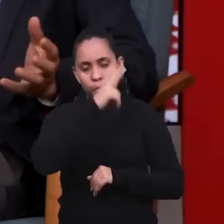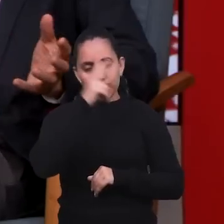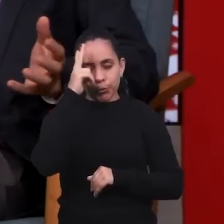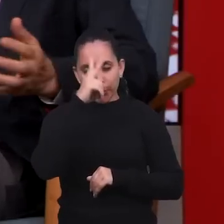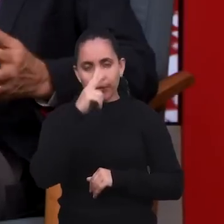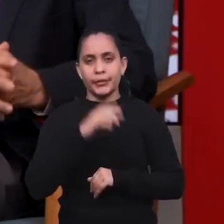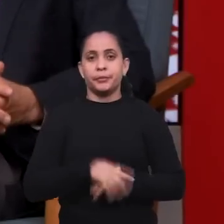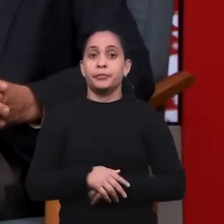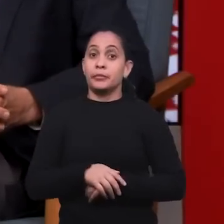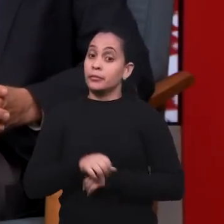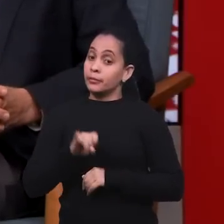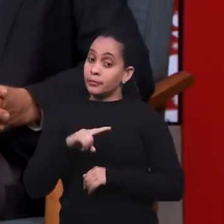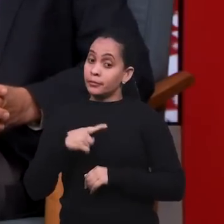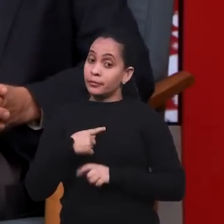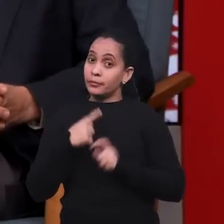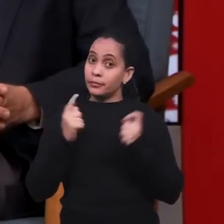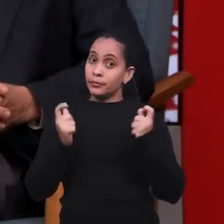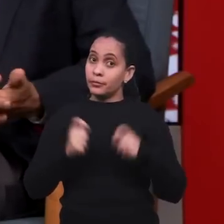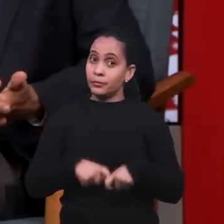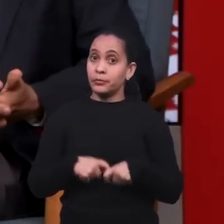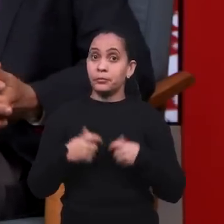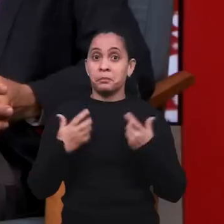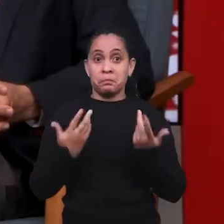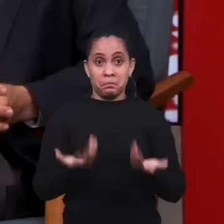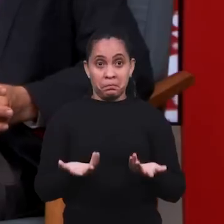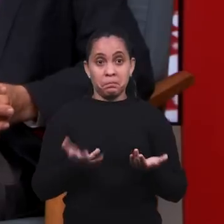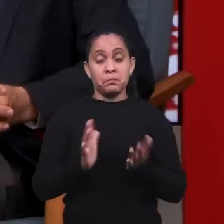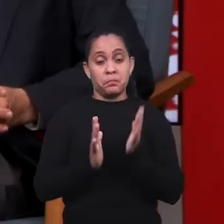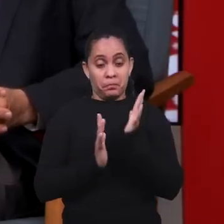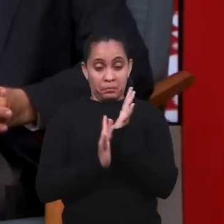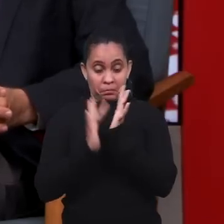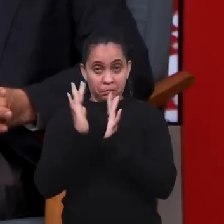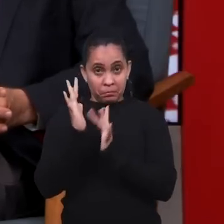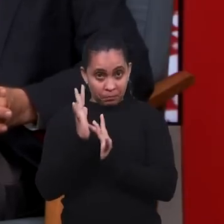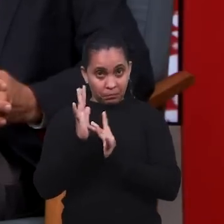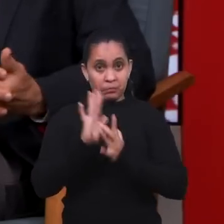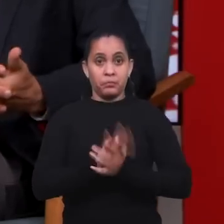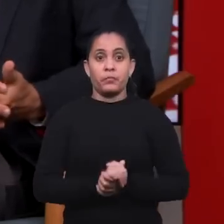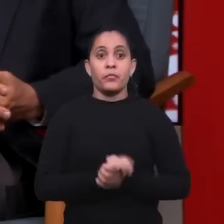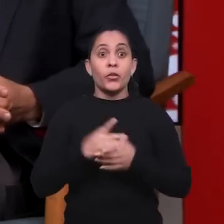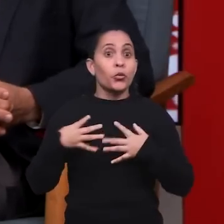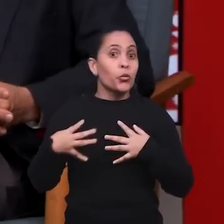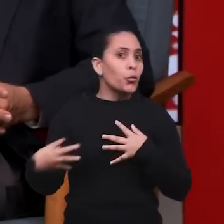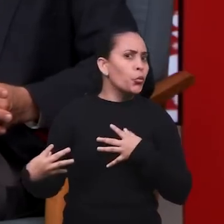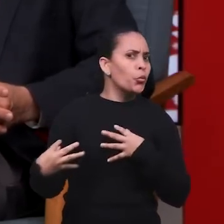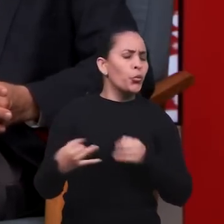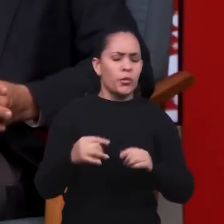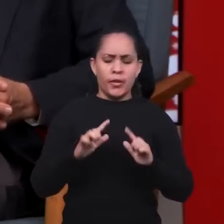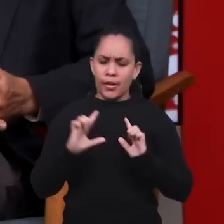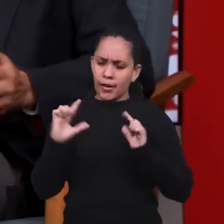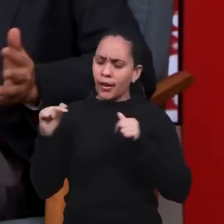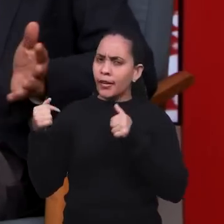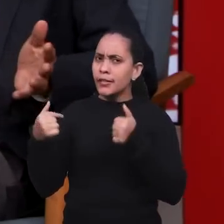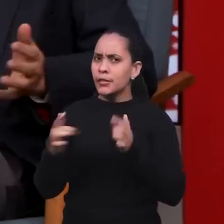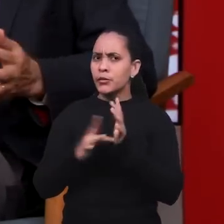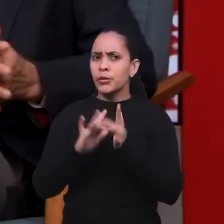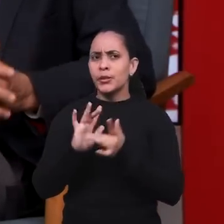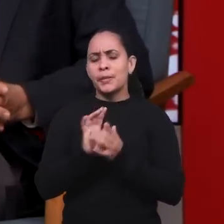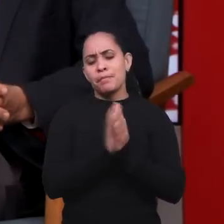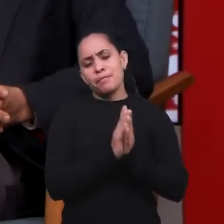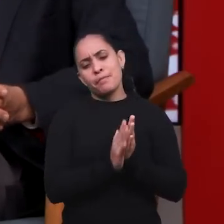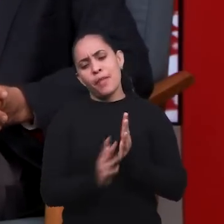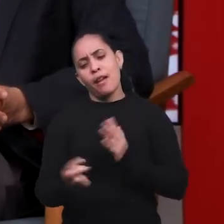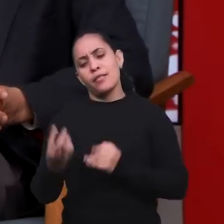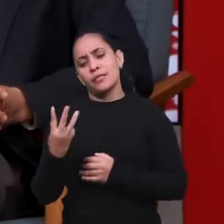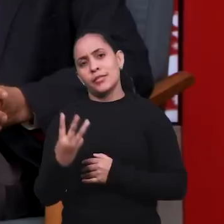essa expressão, a biografia de Jesus e tudo aquilo que ele fez ao longo dos seus